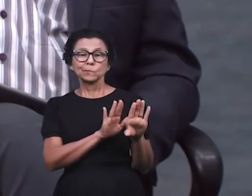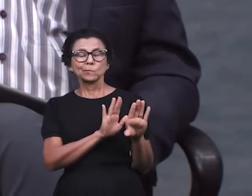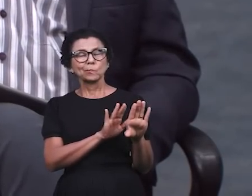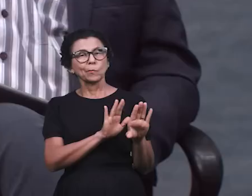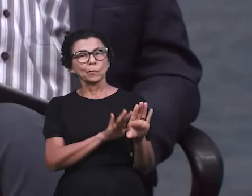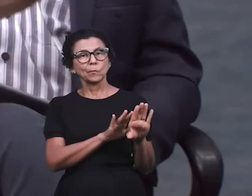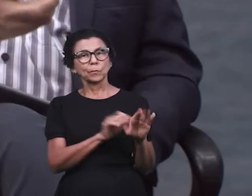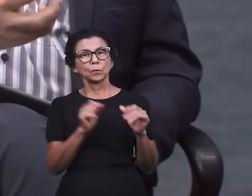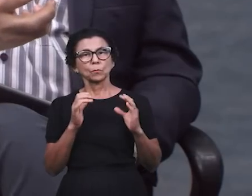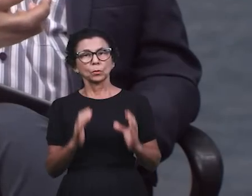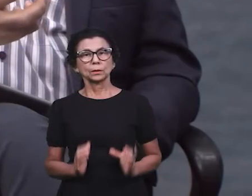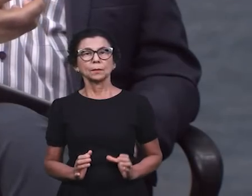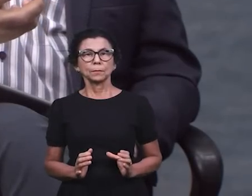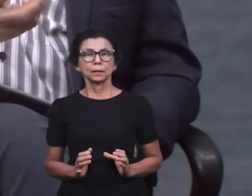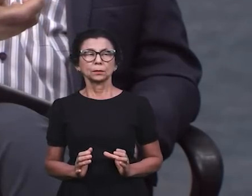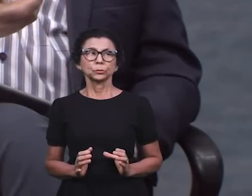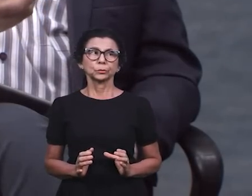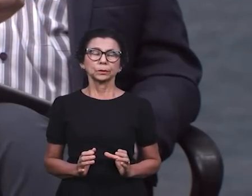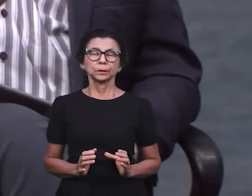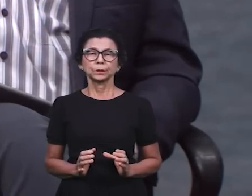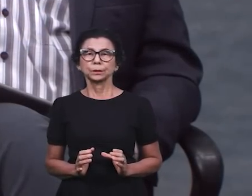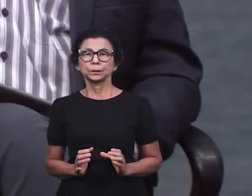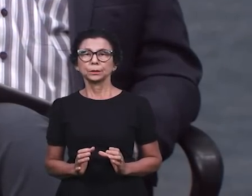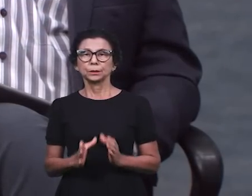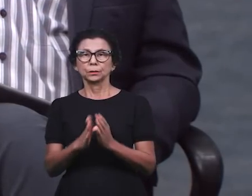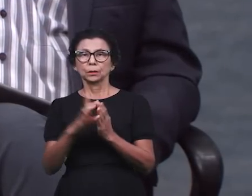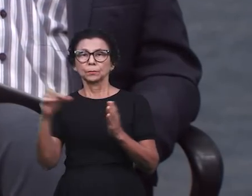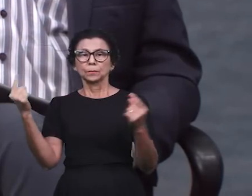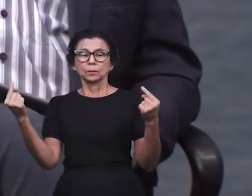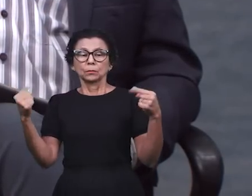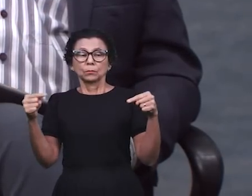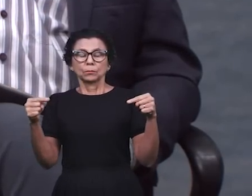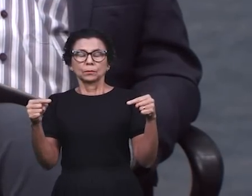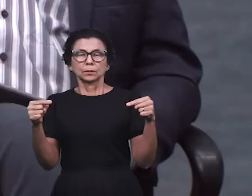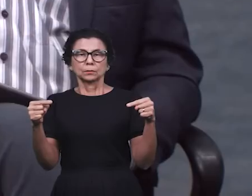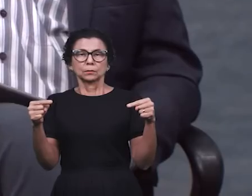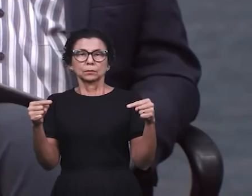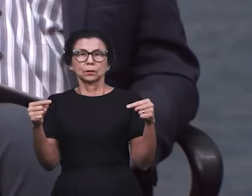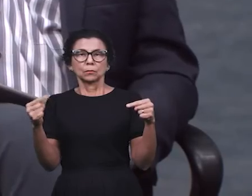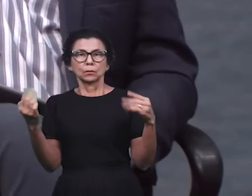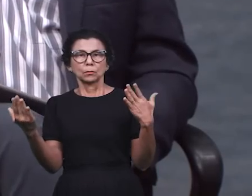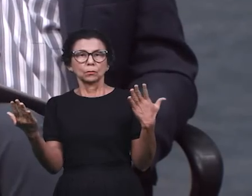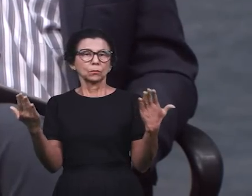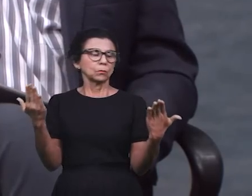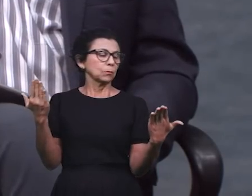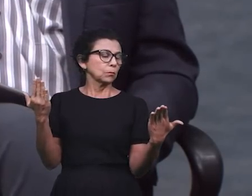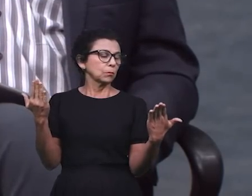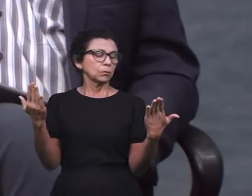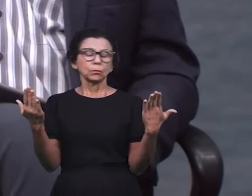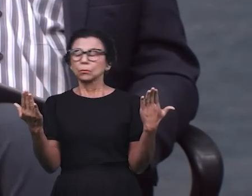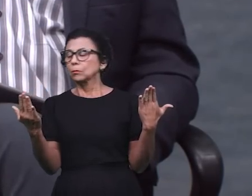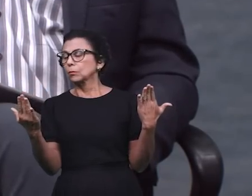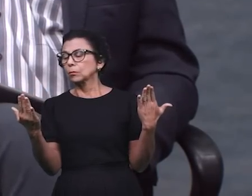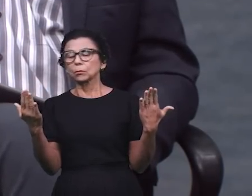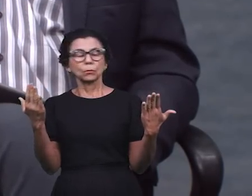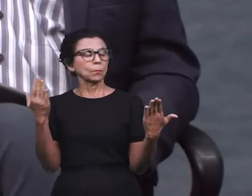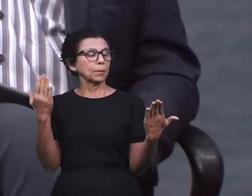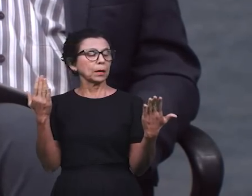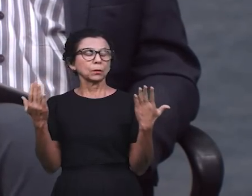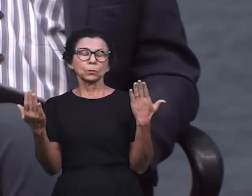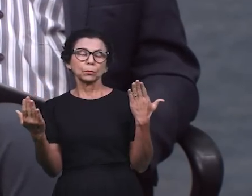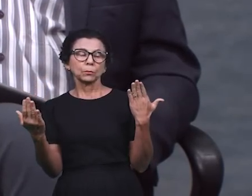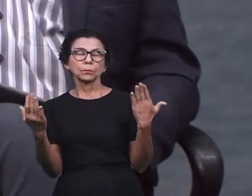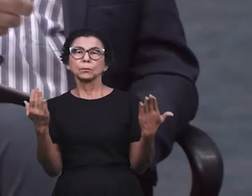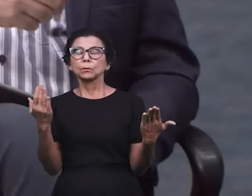posicionamentos que ferem a palavra. Então eu faço comparação, né, quer dizer, uma das formas